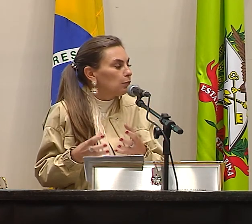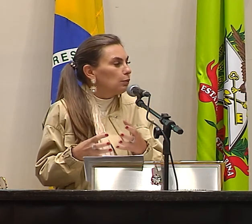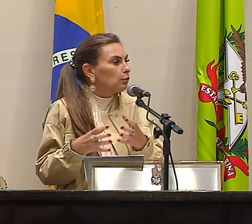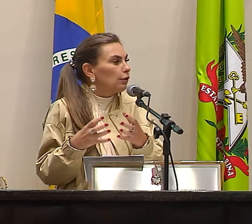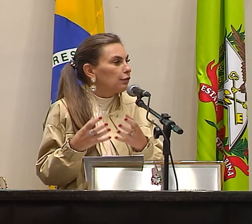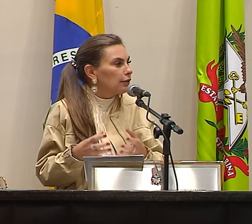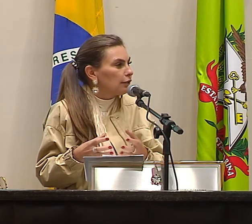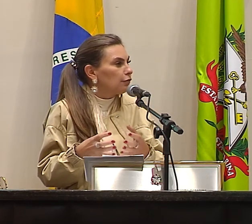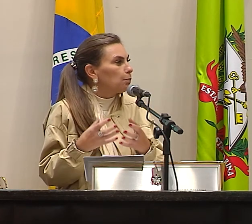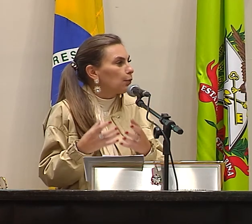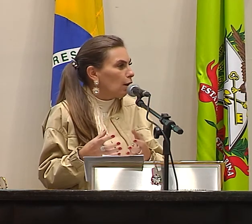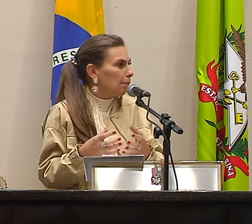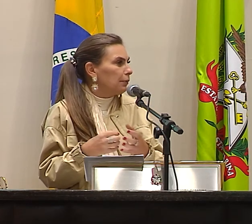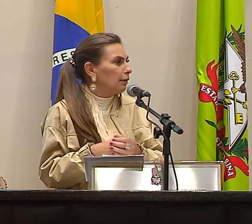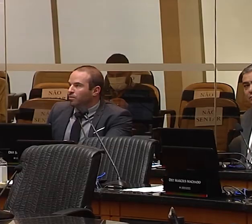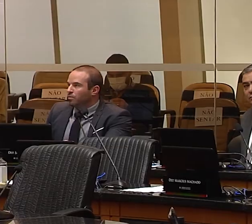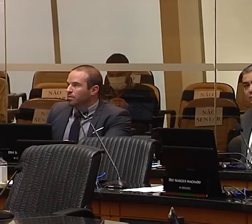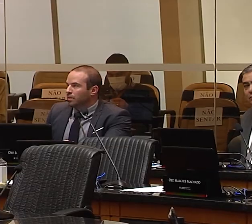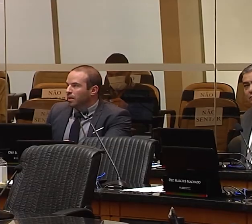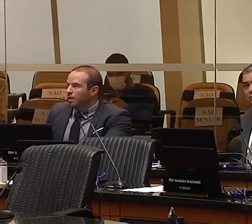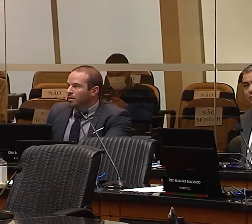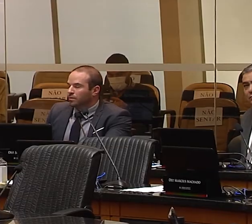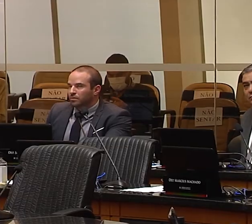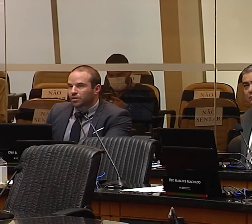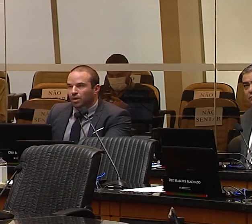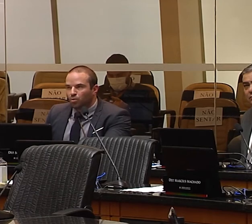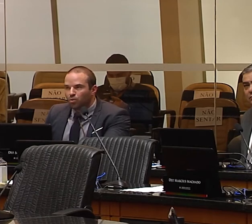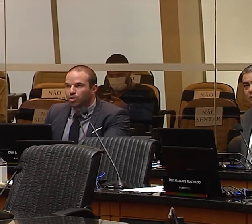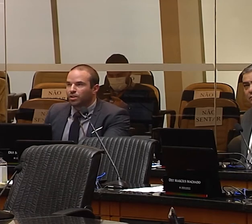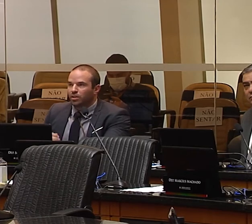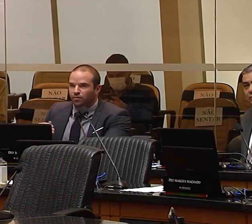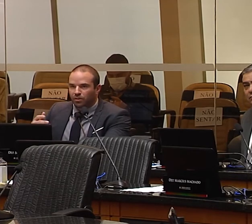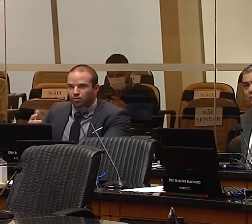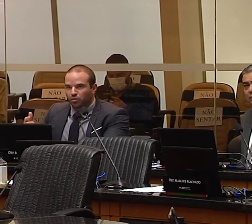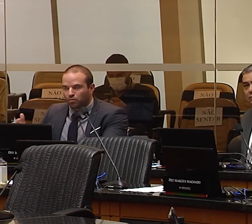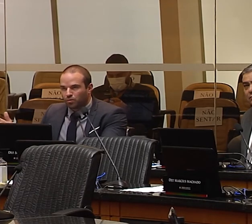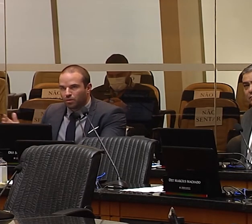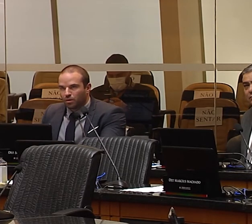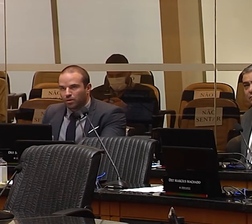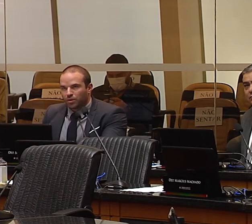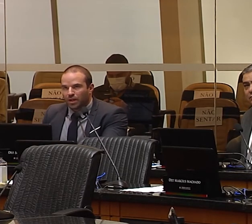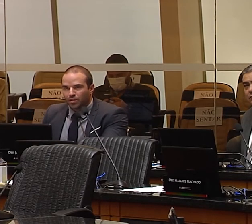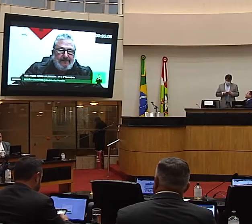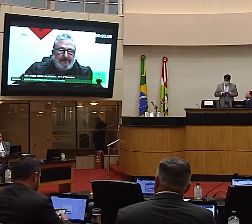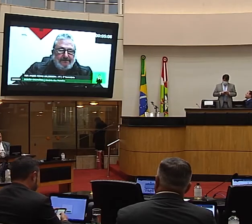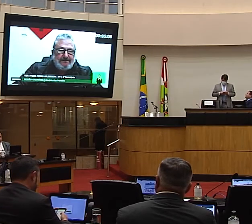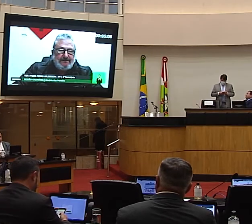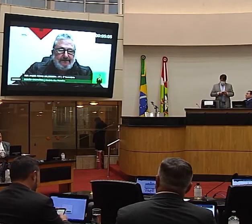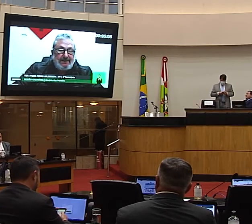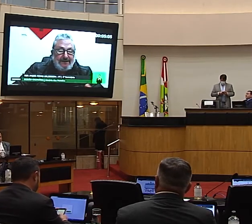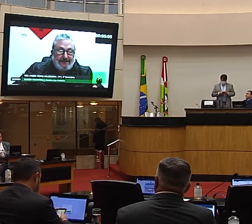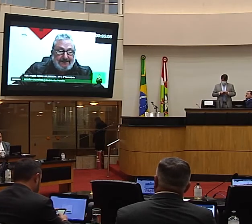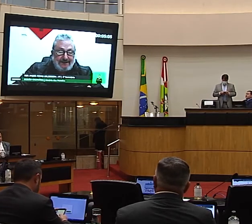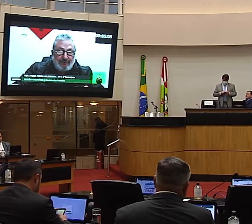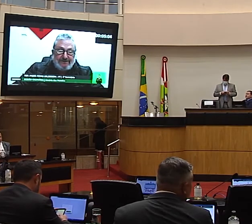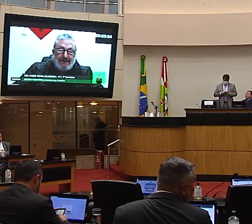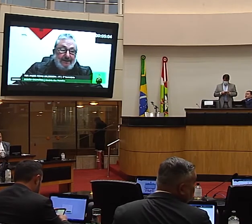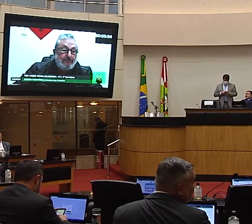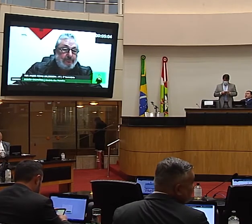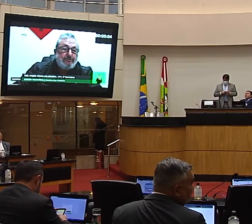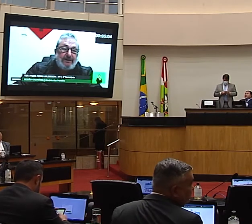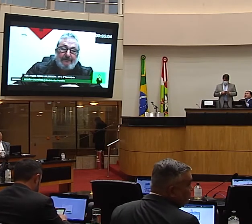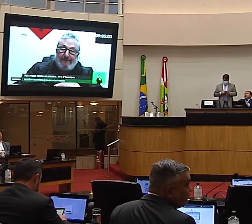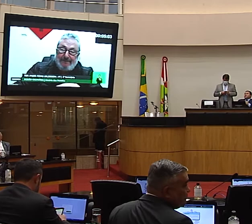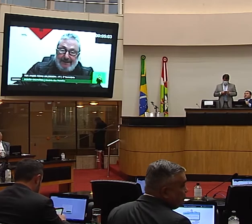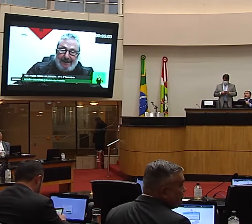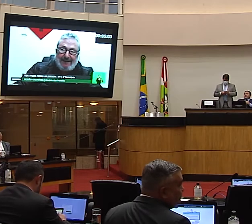para que eles reivindiquem ao governo federal o repasse dos recursos. De acordo com a parlamentar, vários agricultores